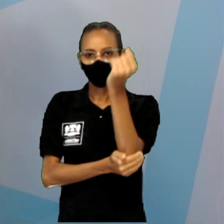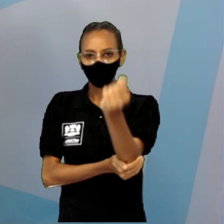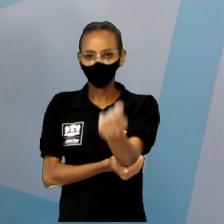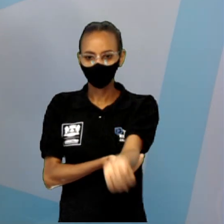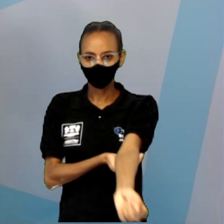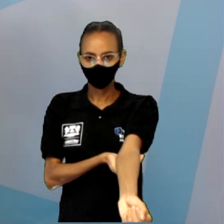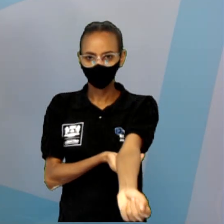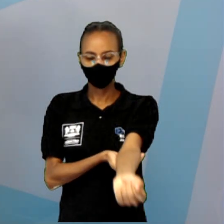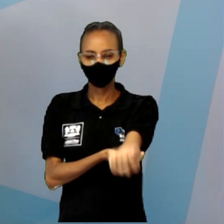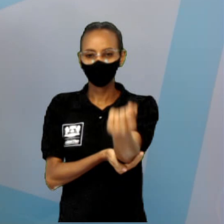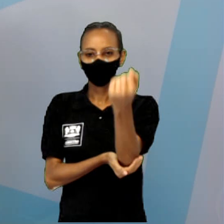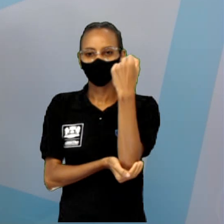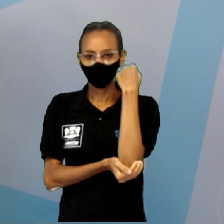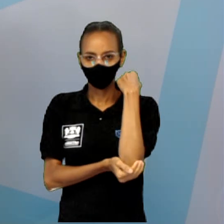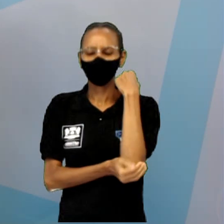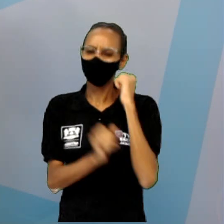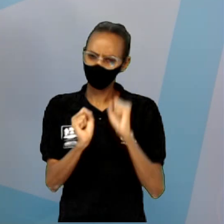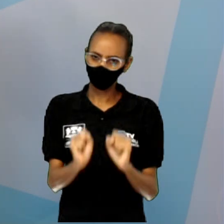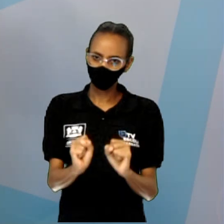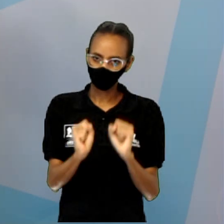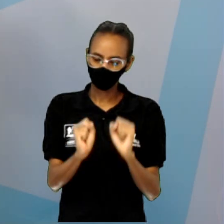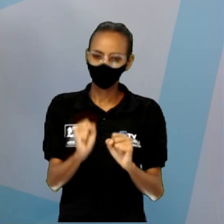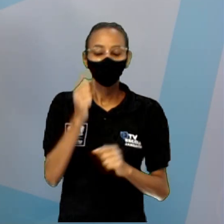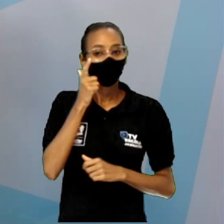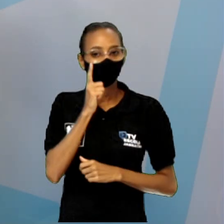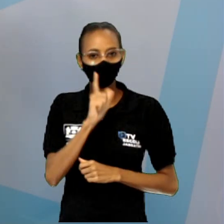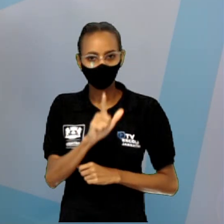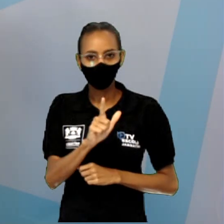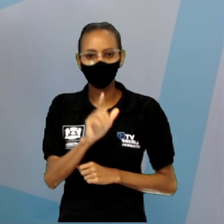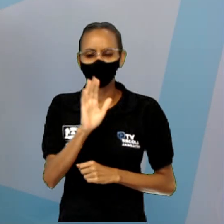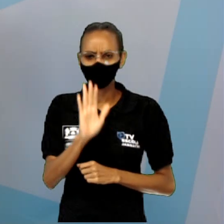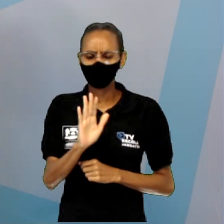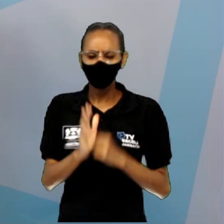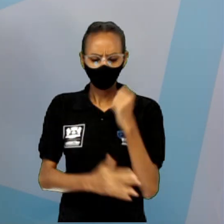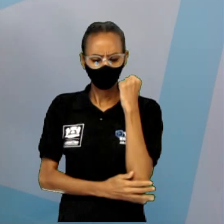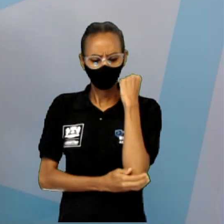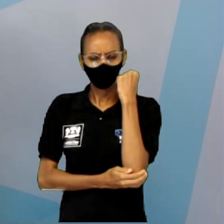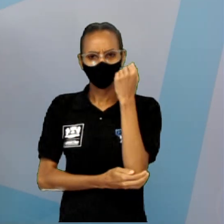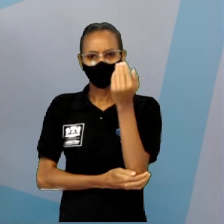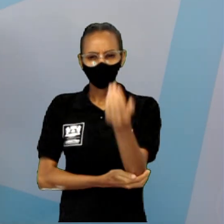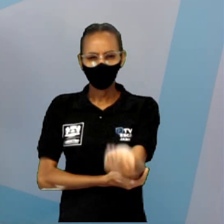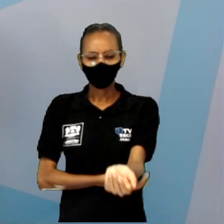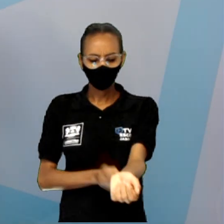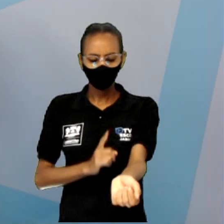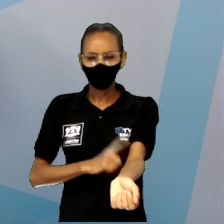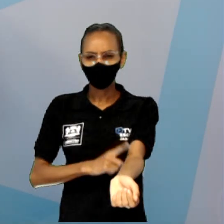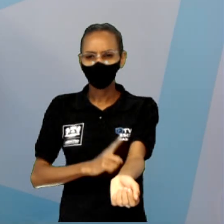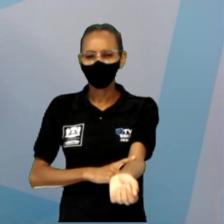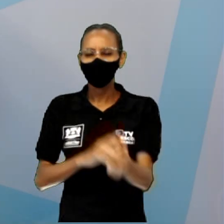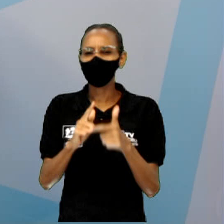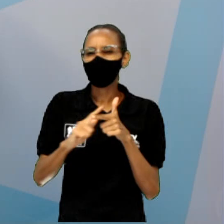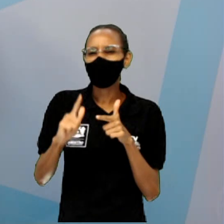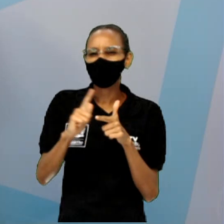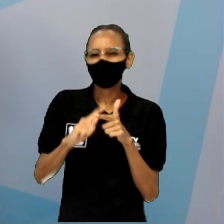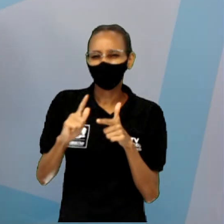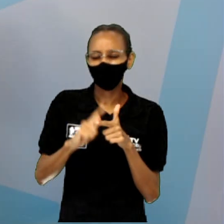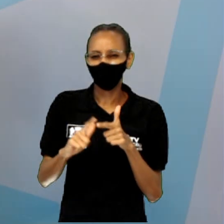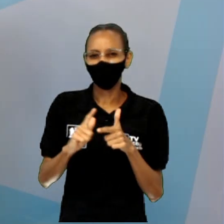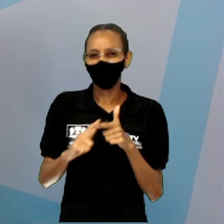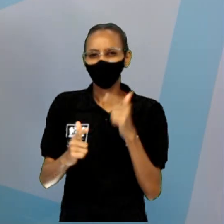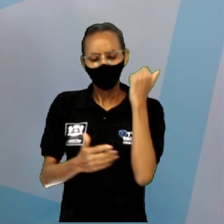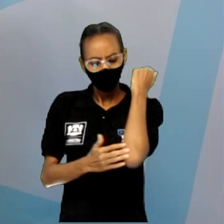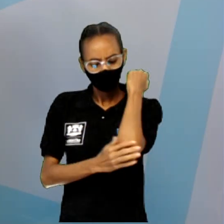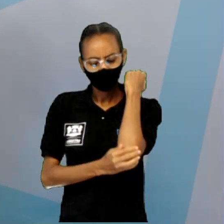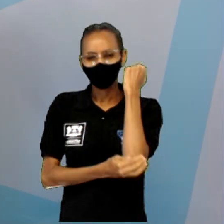nós conseguimos estender. Então, quando a gente tem, por um acaso, algum problema